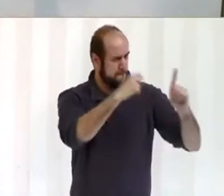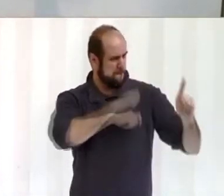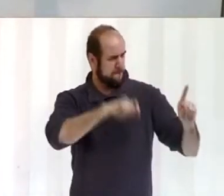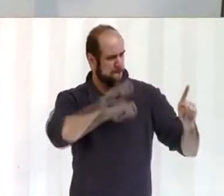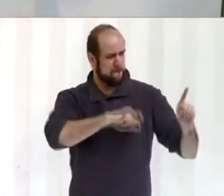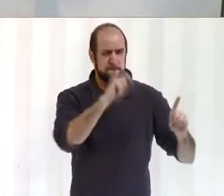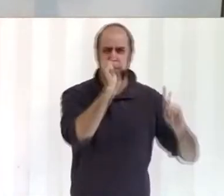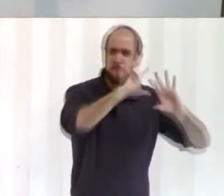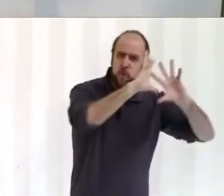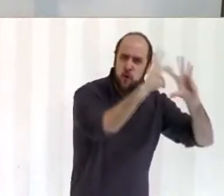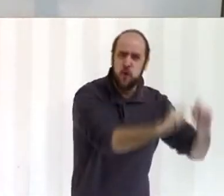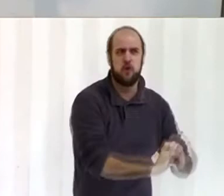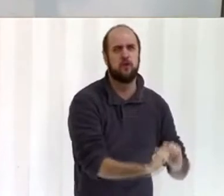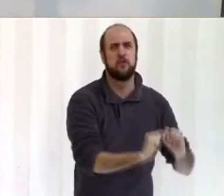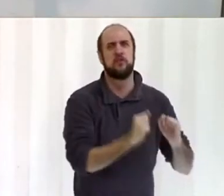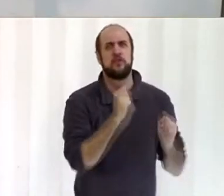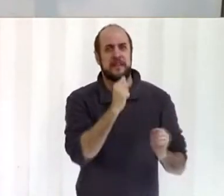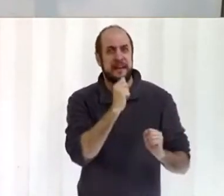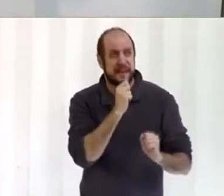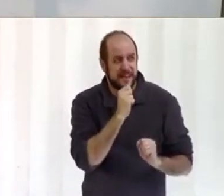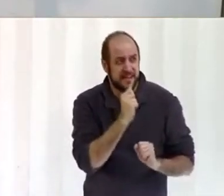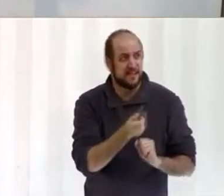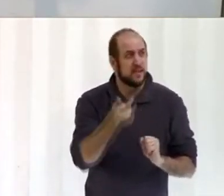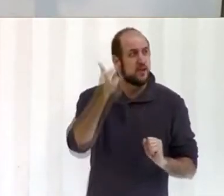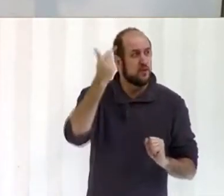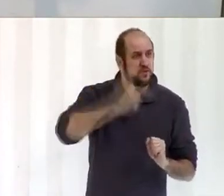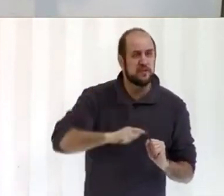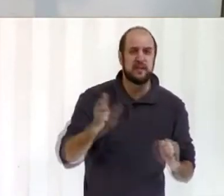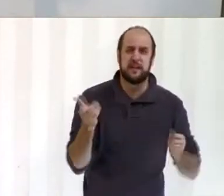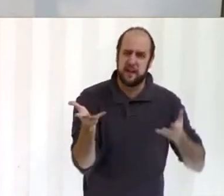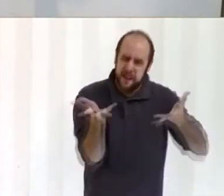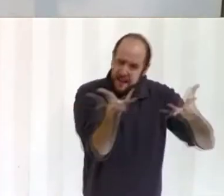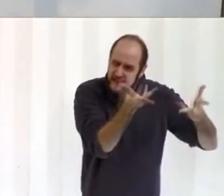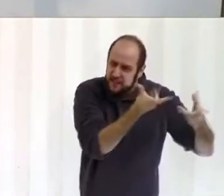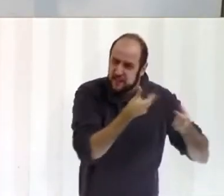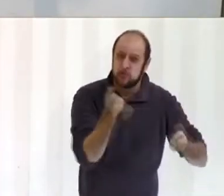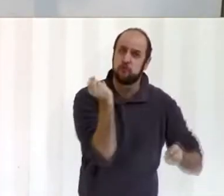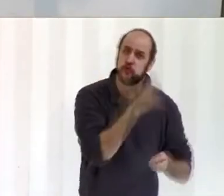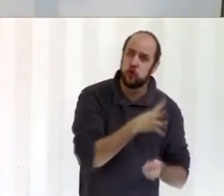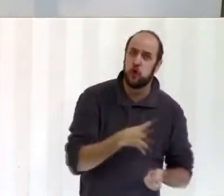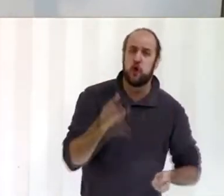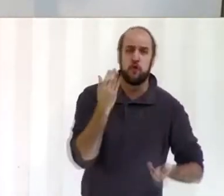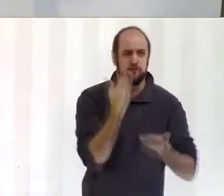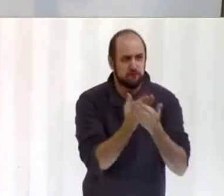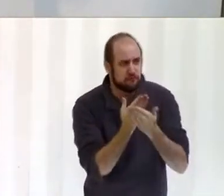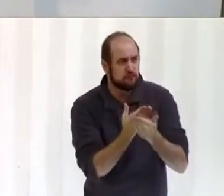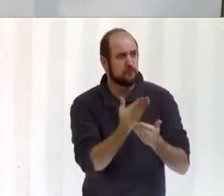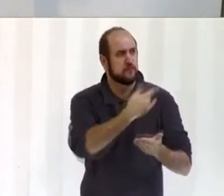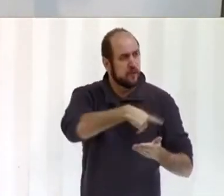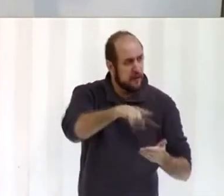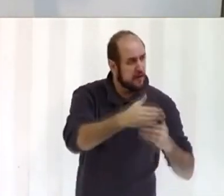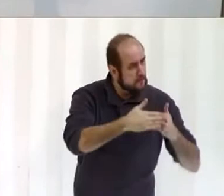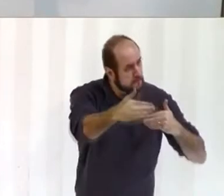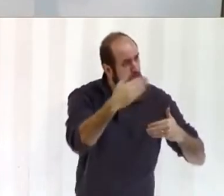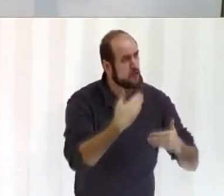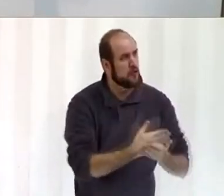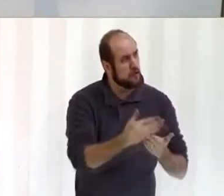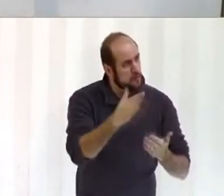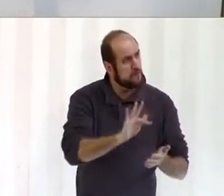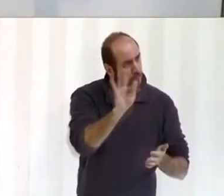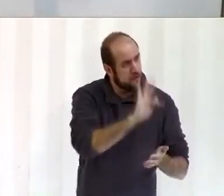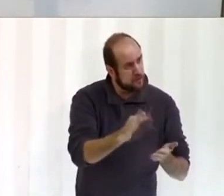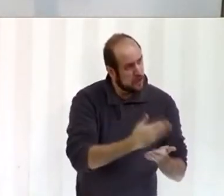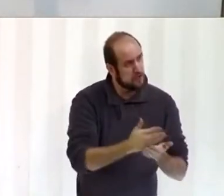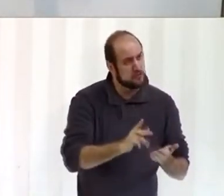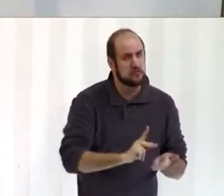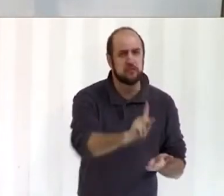funcionários sem descontar e ainda recebe novos alunos para um próximo semestre? Que faz